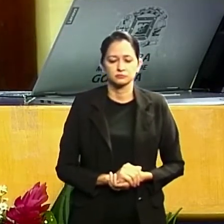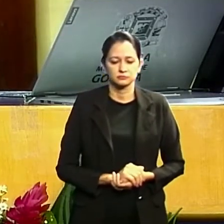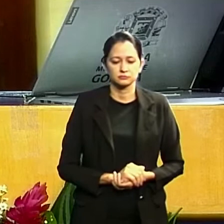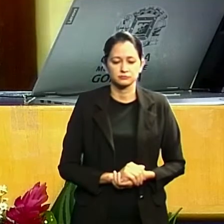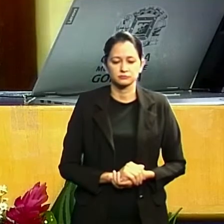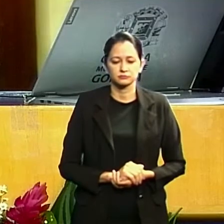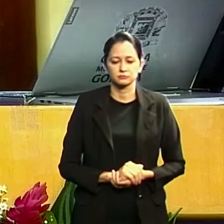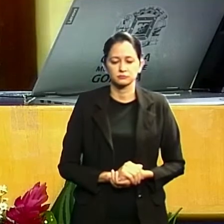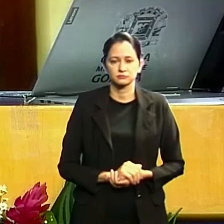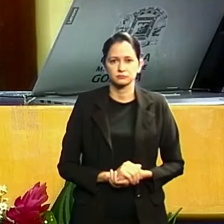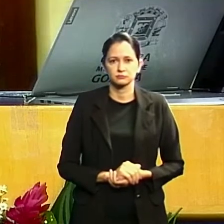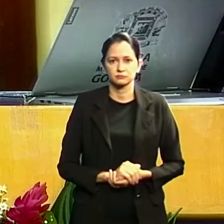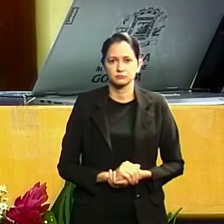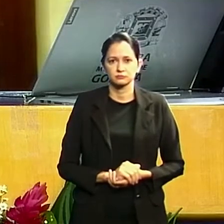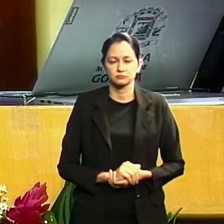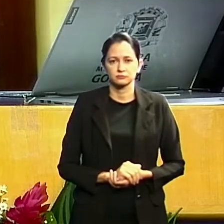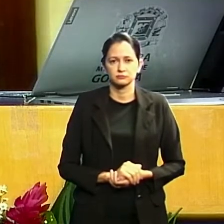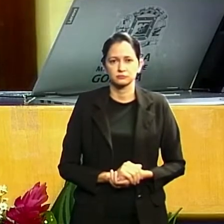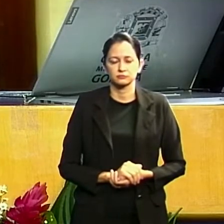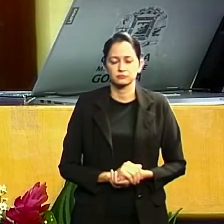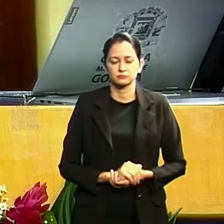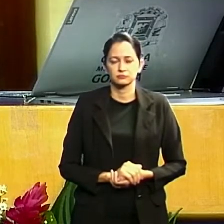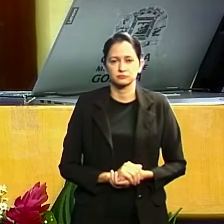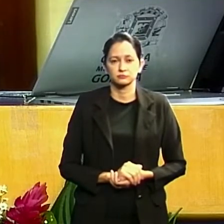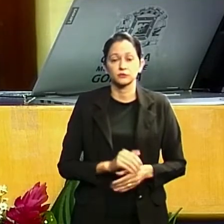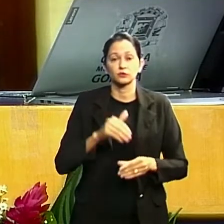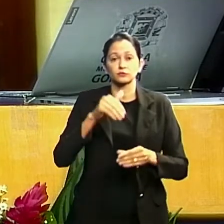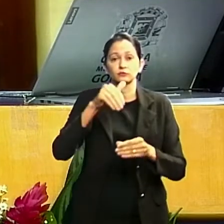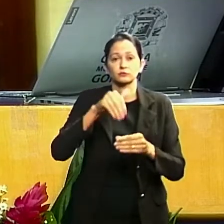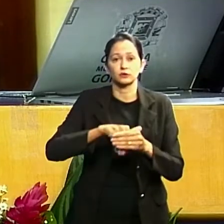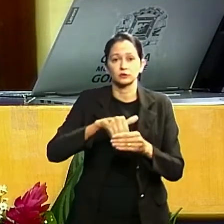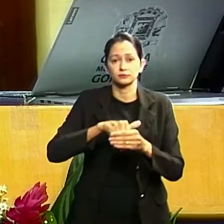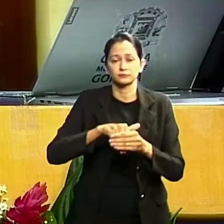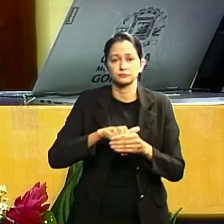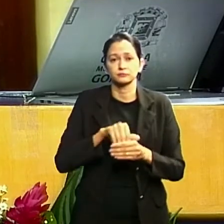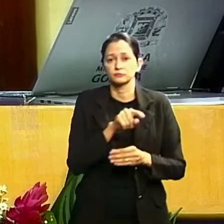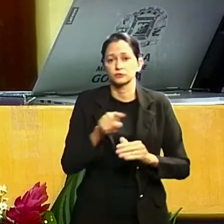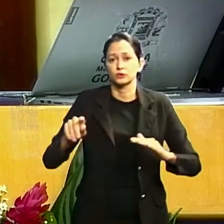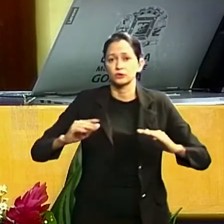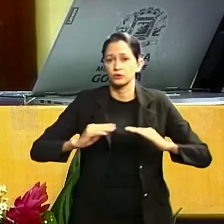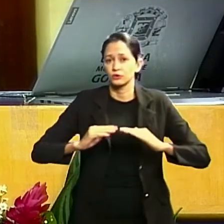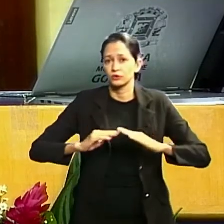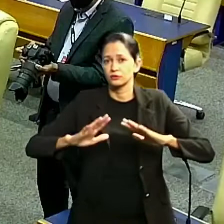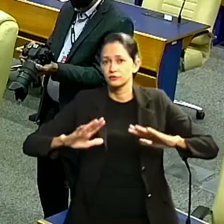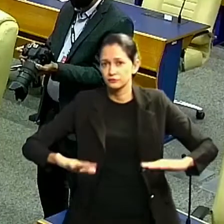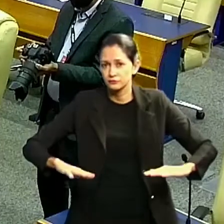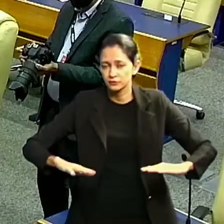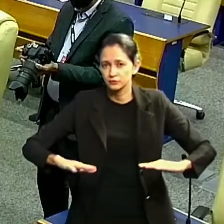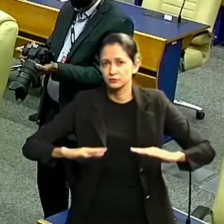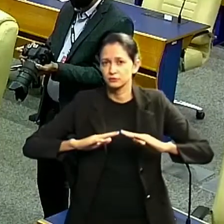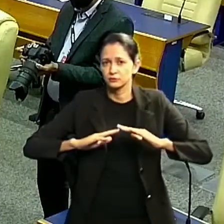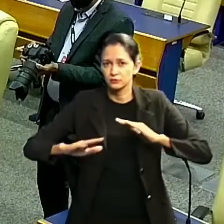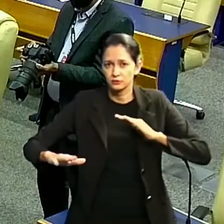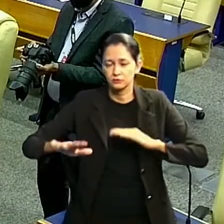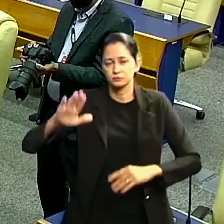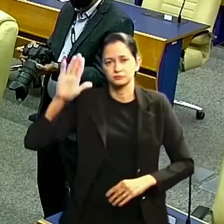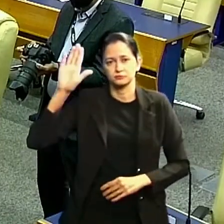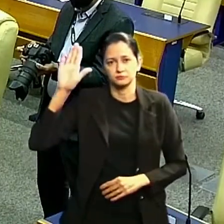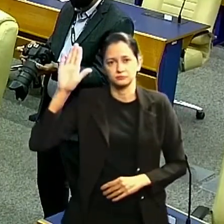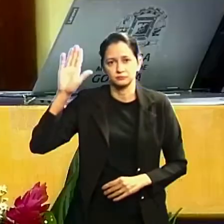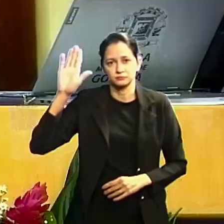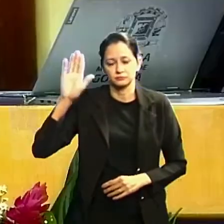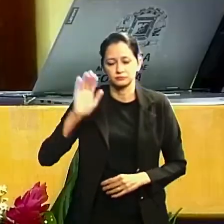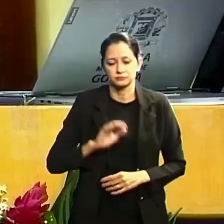Está certo, vereador. Está encerrada a discussão, está em votação. Os senhores vereadores que forem favoráveis, que permaneçam como estão, os contrários